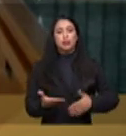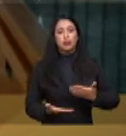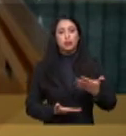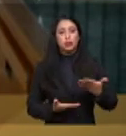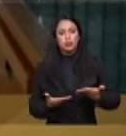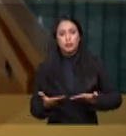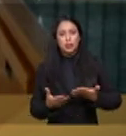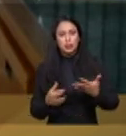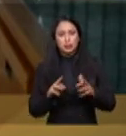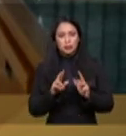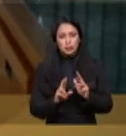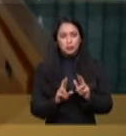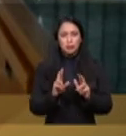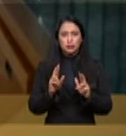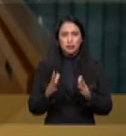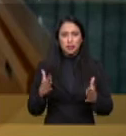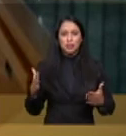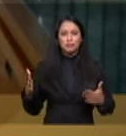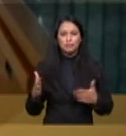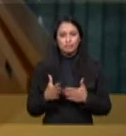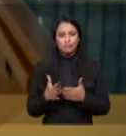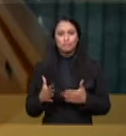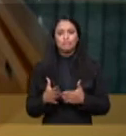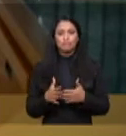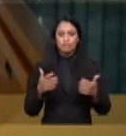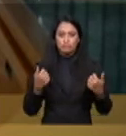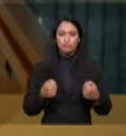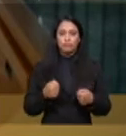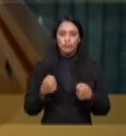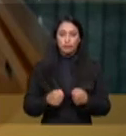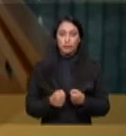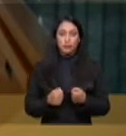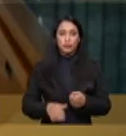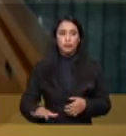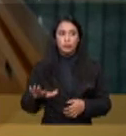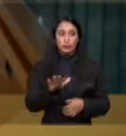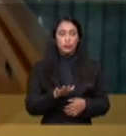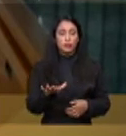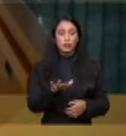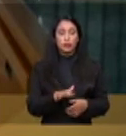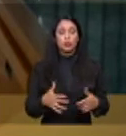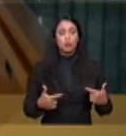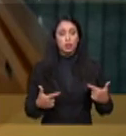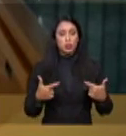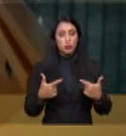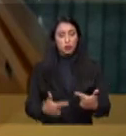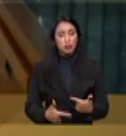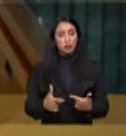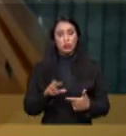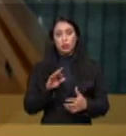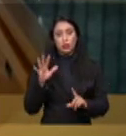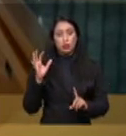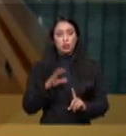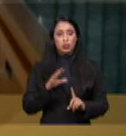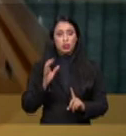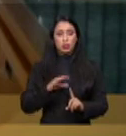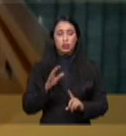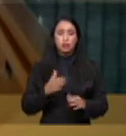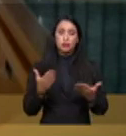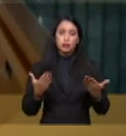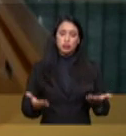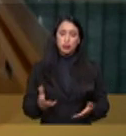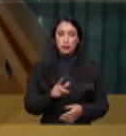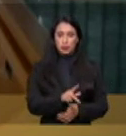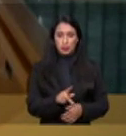tratamento diferenciado, restritivo, limitador, só de um dos campos de atuação, e que não é o que mais influencia. Por isso,